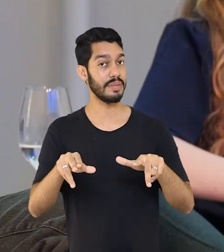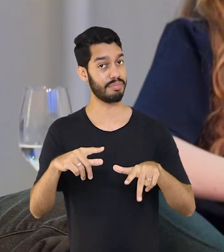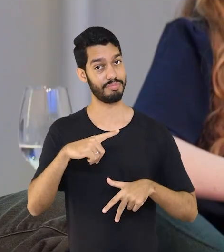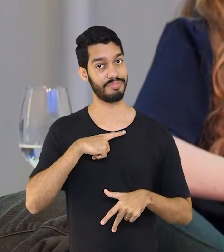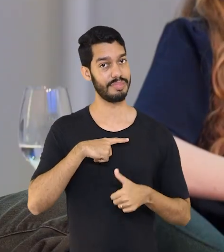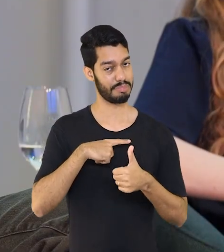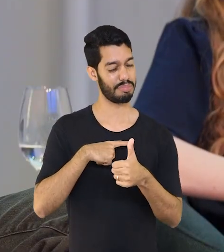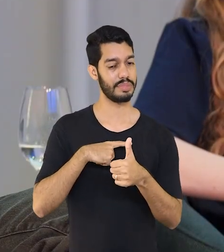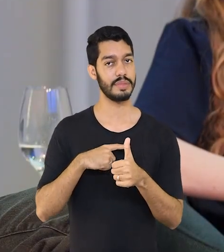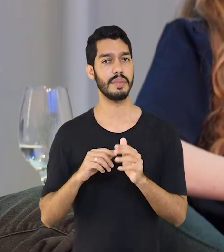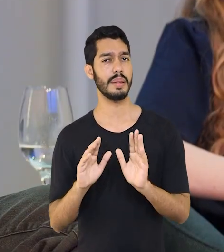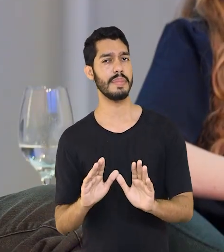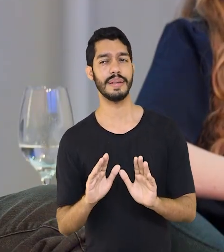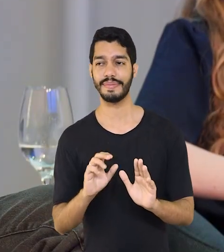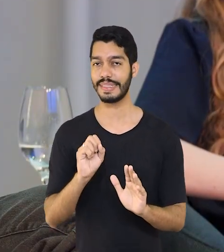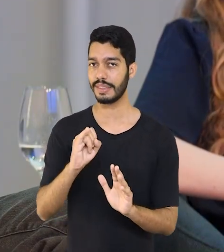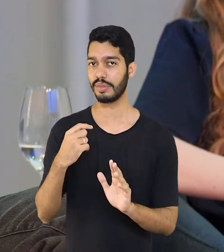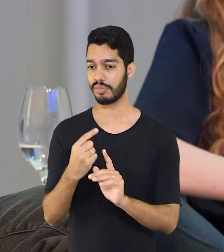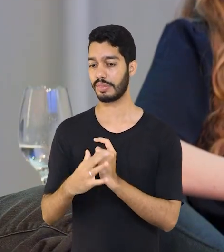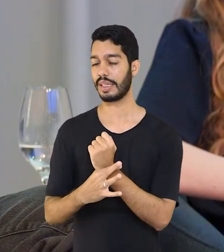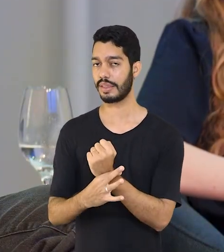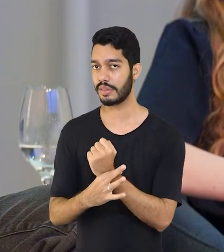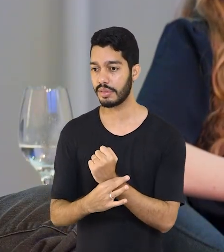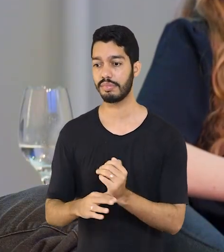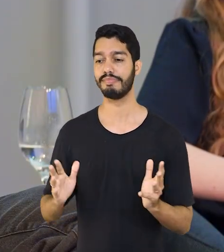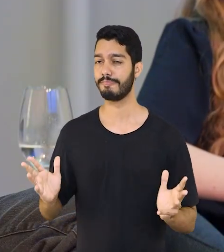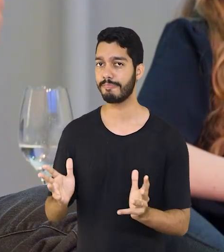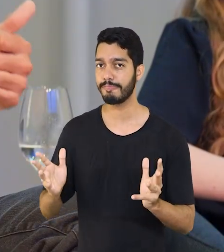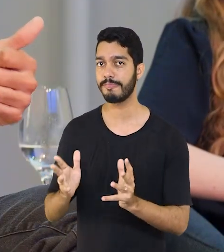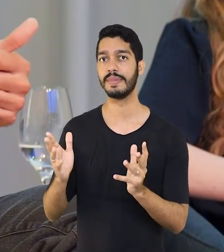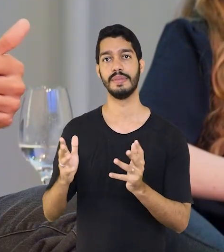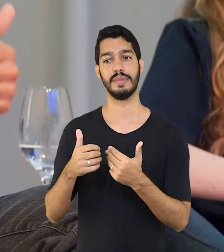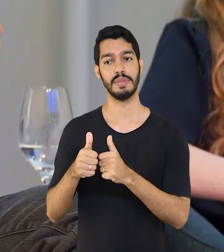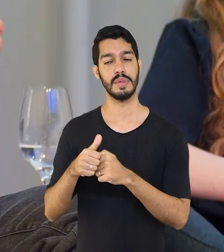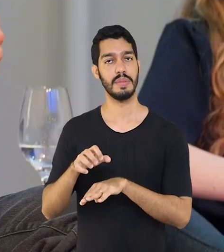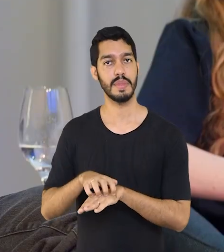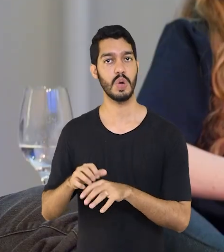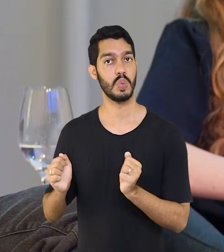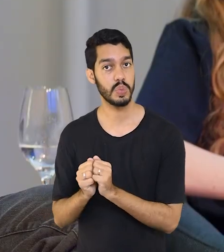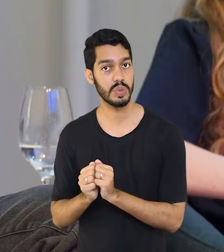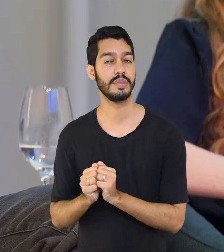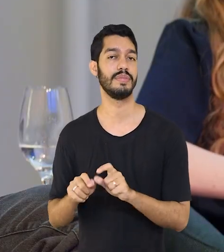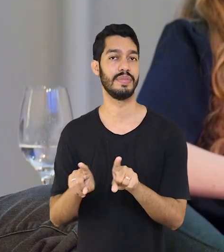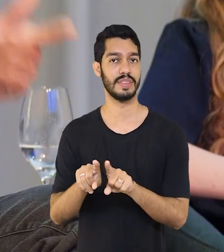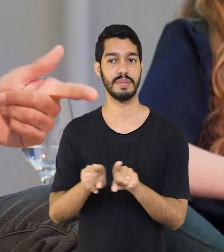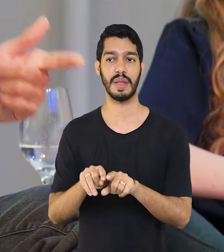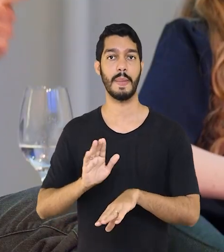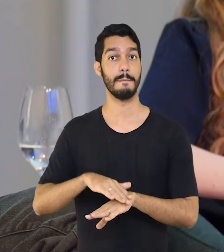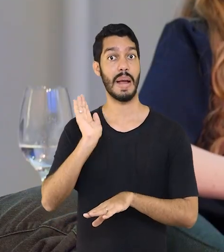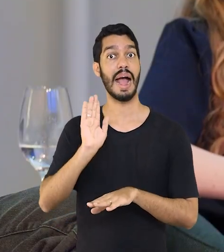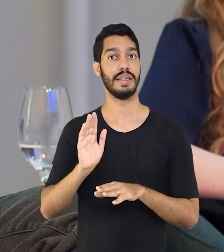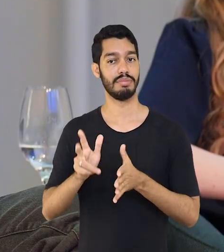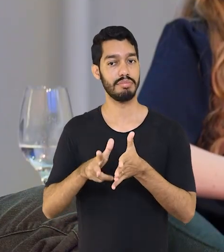público, mas se a gente garante um incentivo ao transporte público coletivo, em especial aos transportes